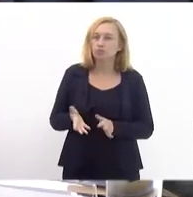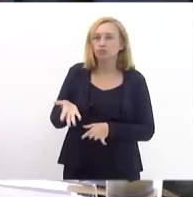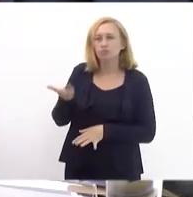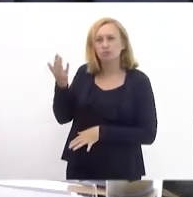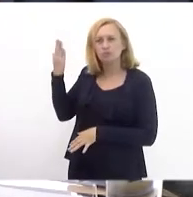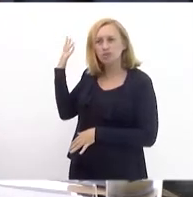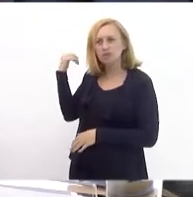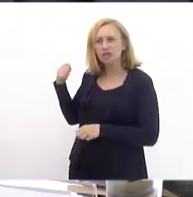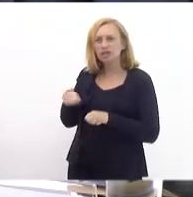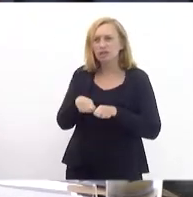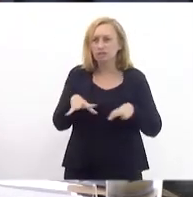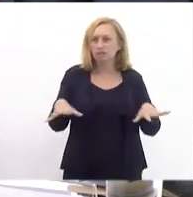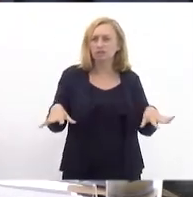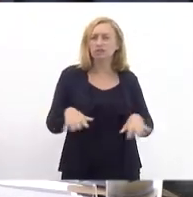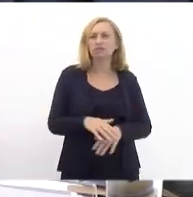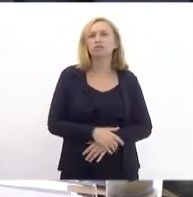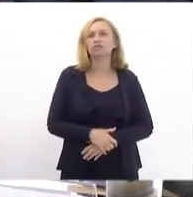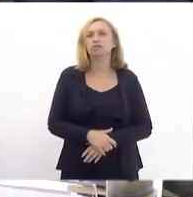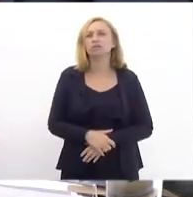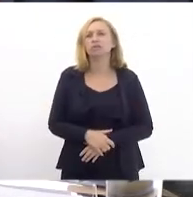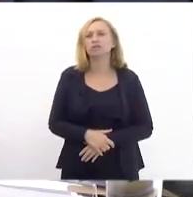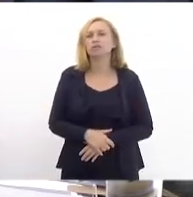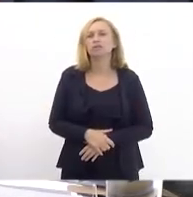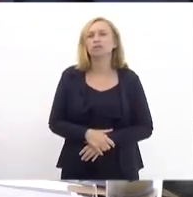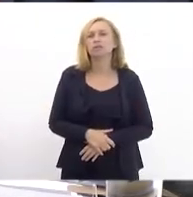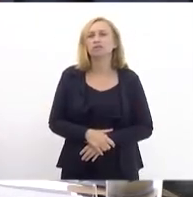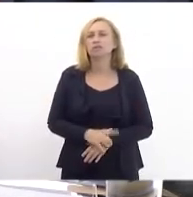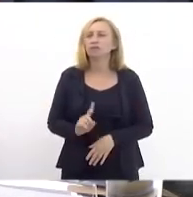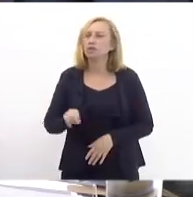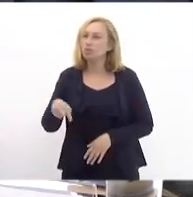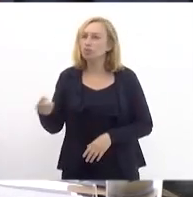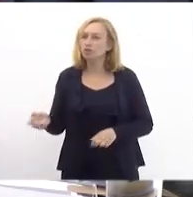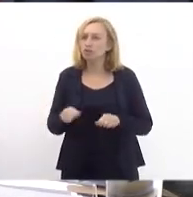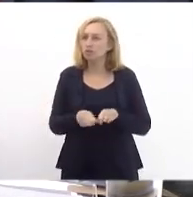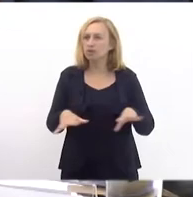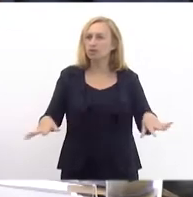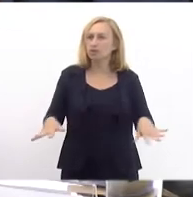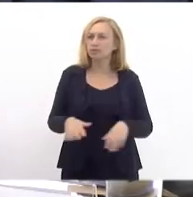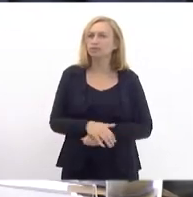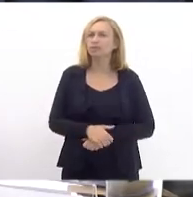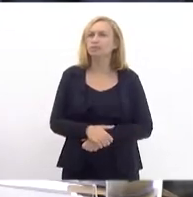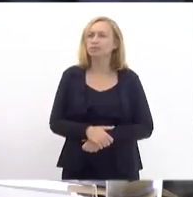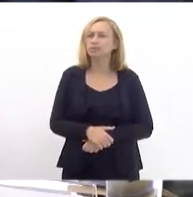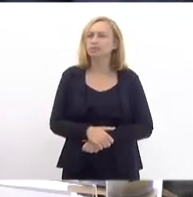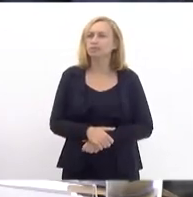demanda é de pretéritas à pandemia, ou é pós-pandemia?